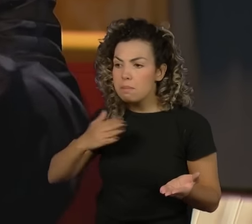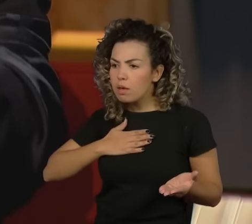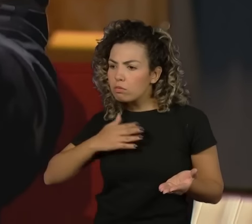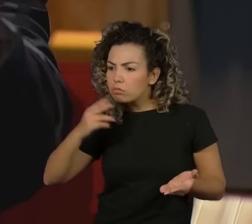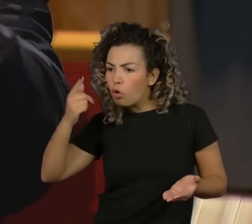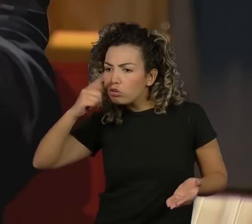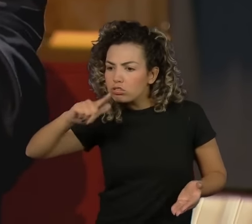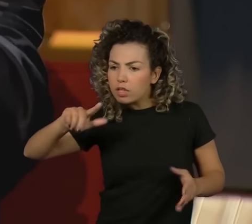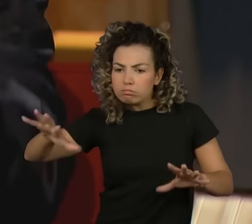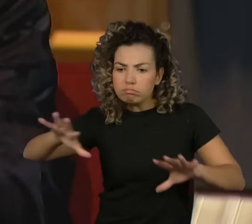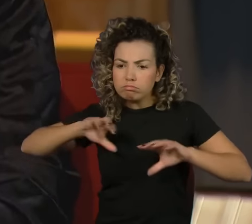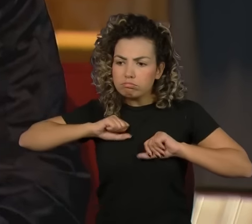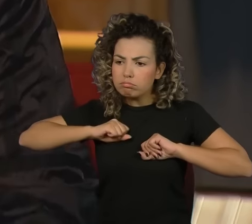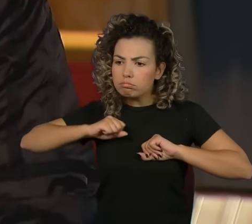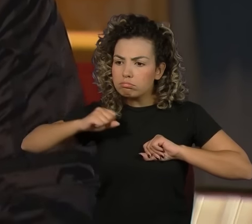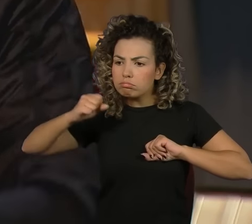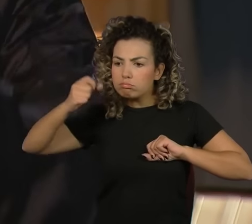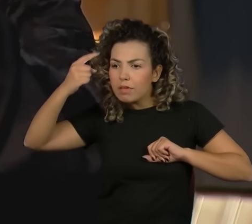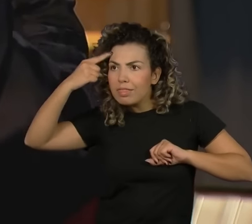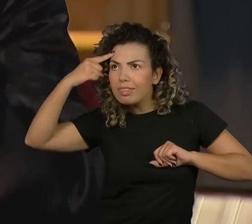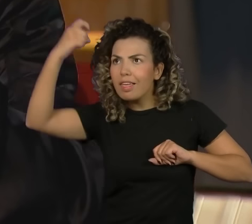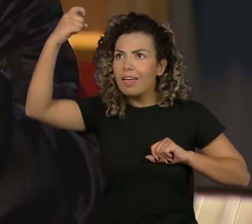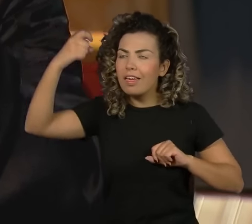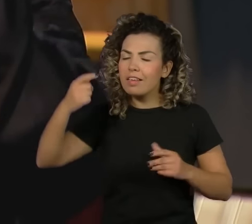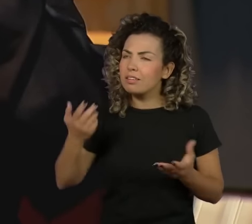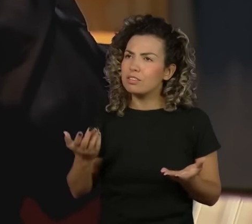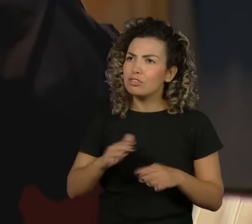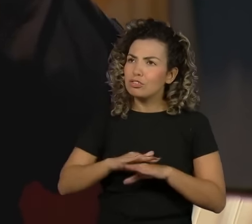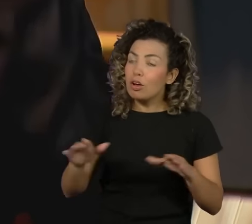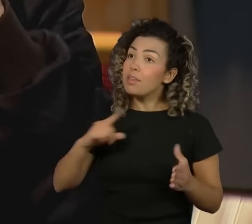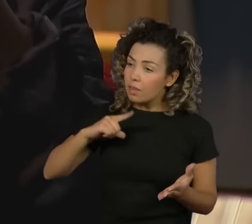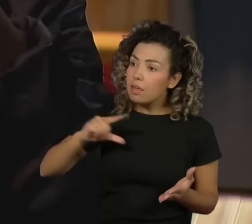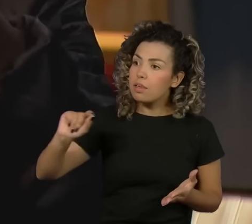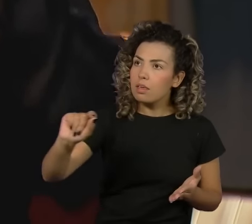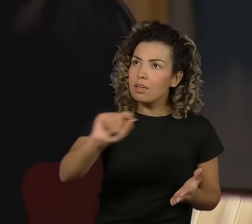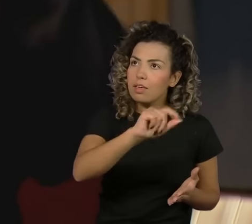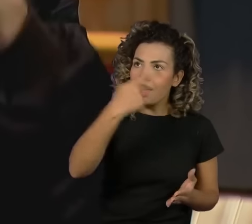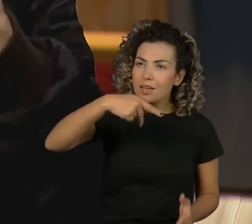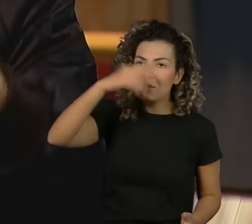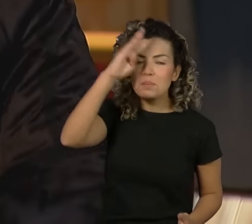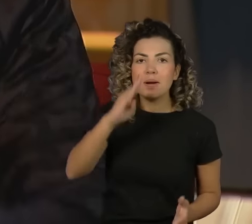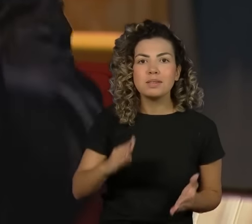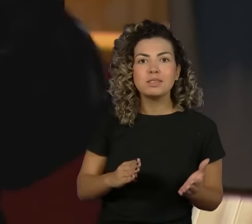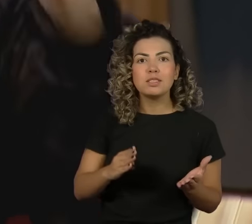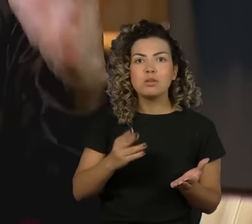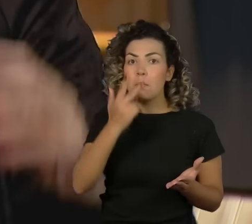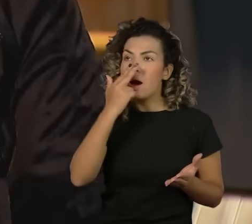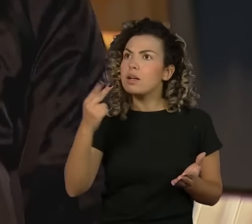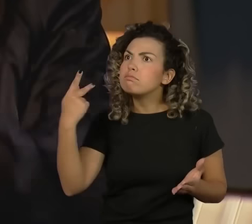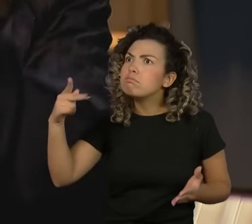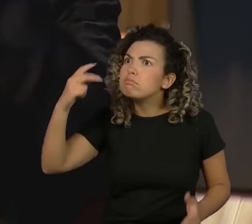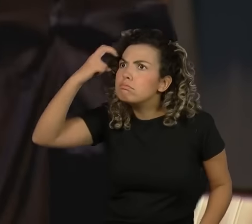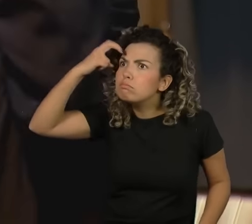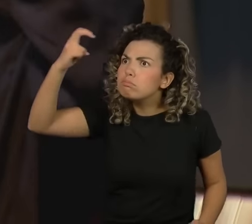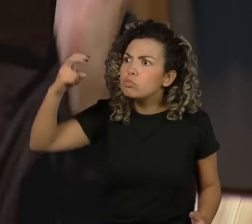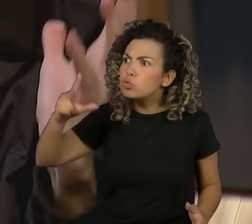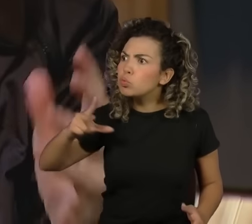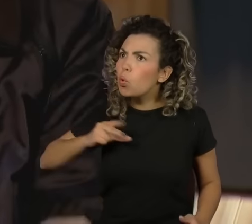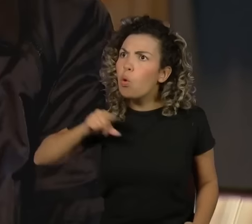vezes, vê alguns músicos brasileiros aí que se colocam na configuração de gênio. De gênio. Eu